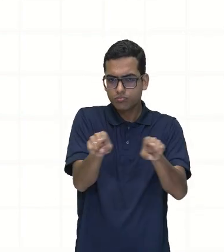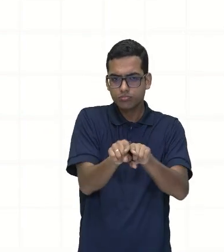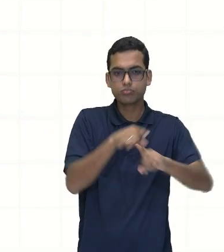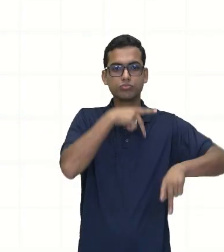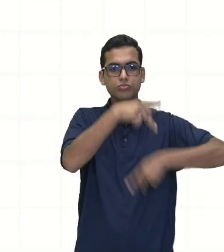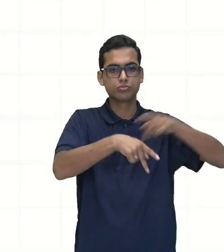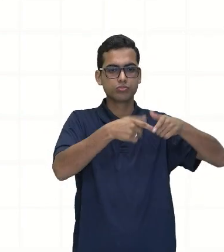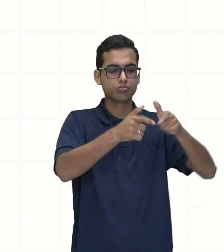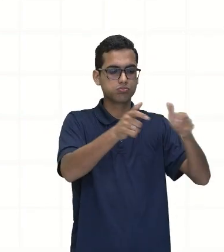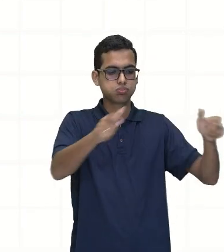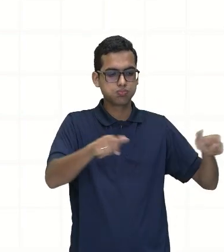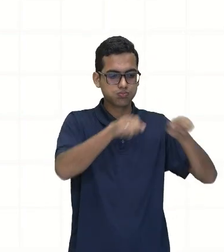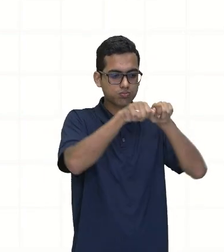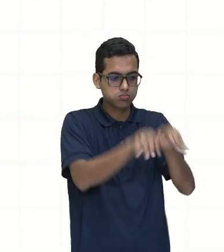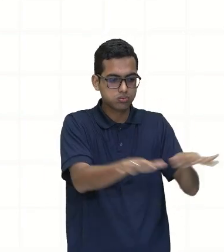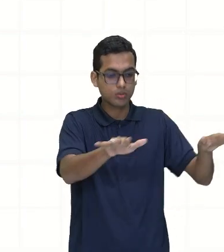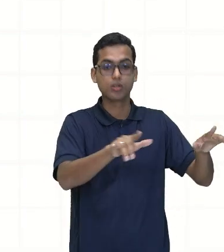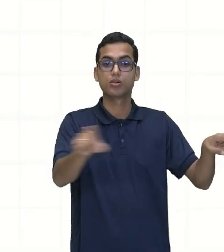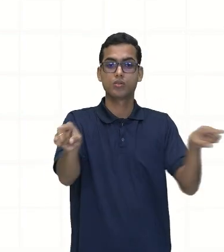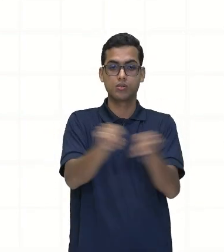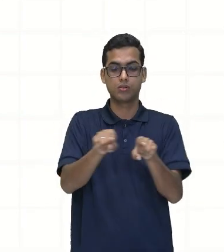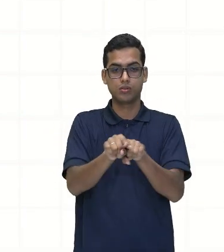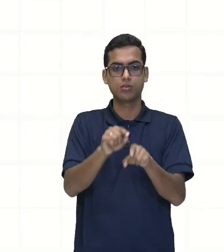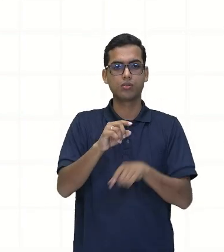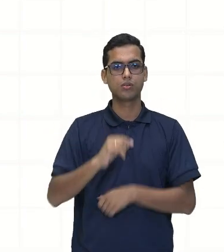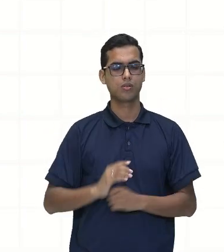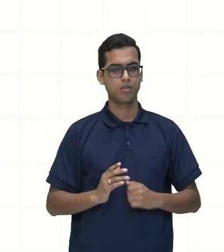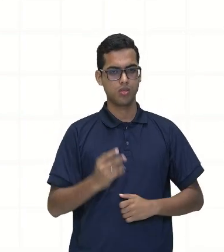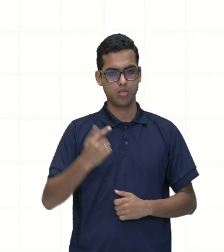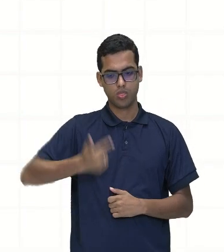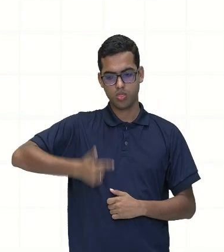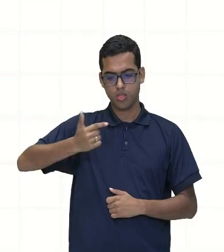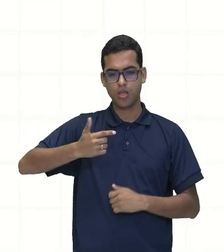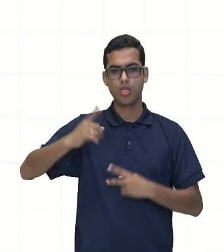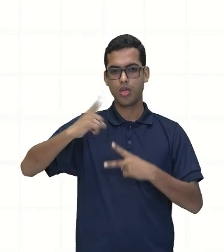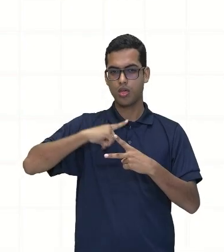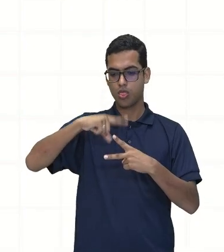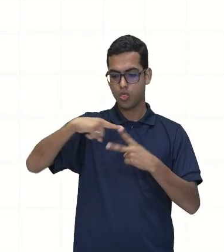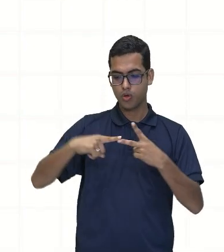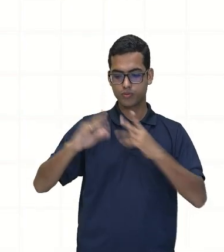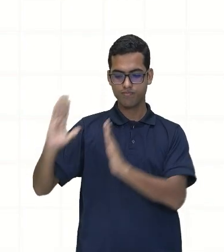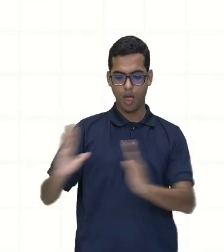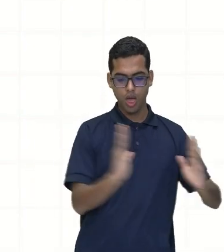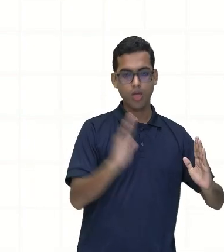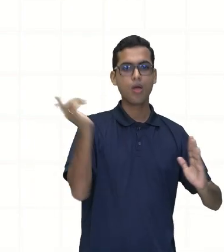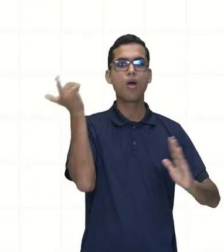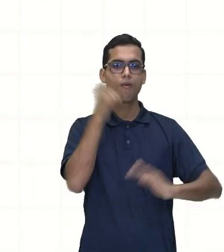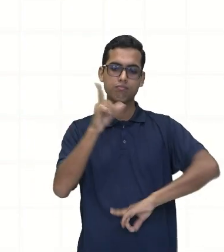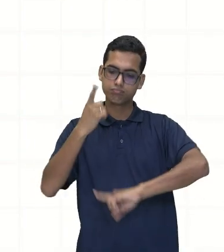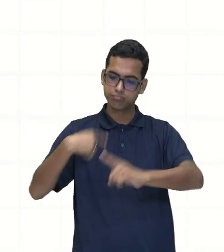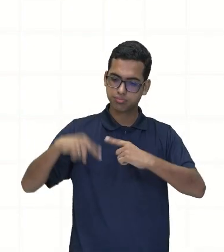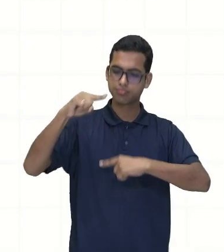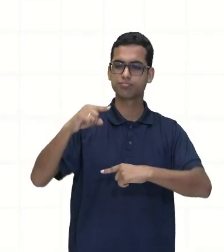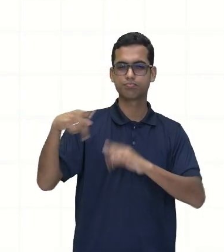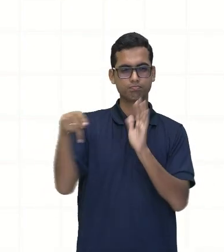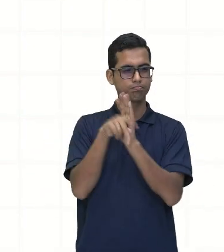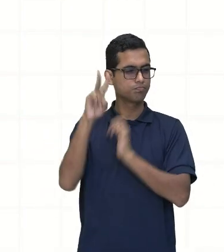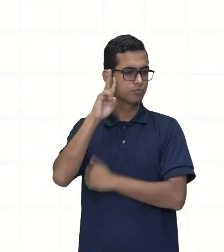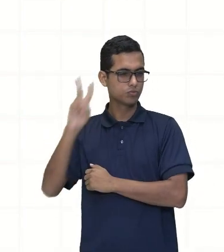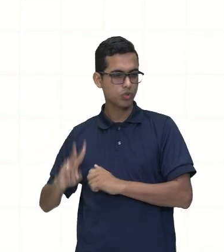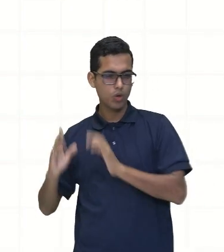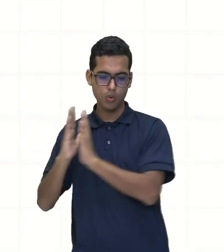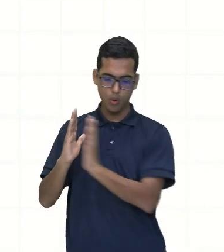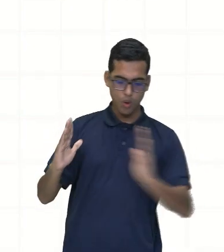região, após os 2 ciclos de prosperidade, né, que nós observamos ao longo da história, né, da nossa região,